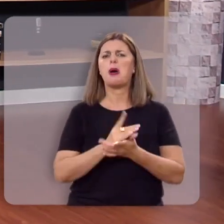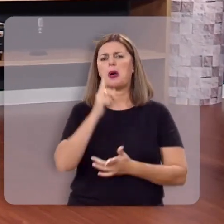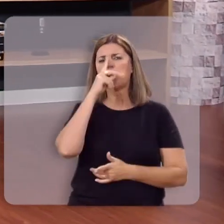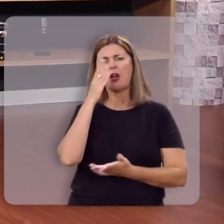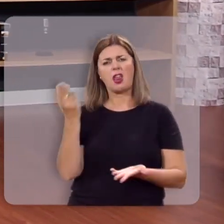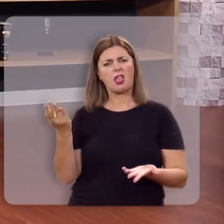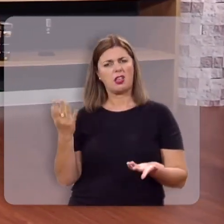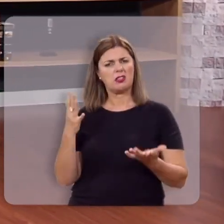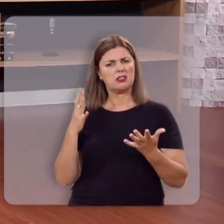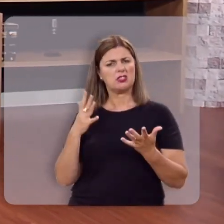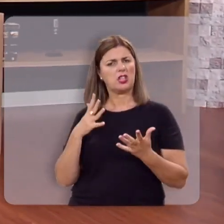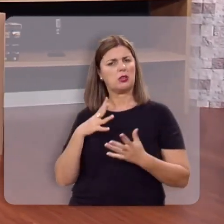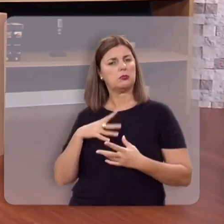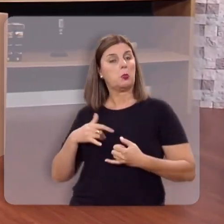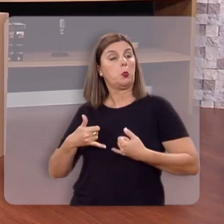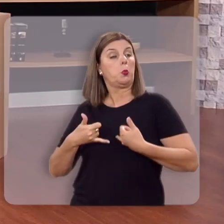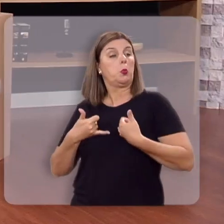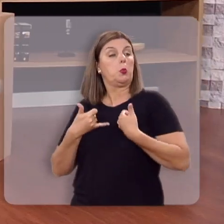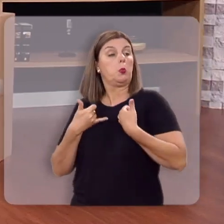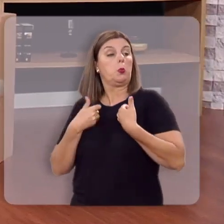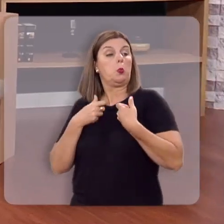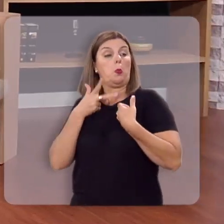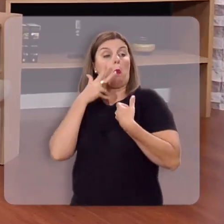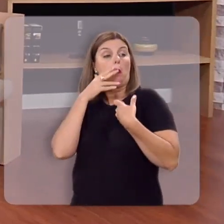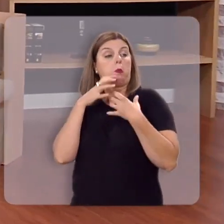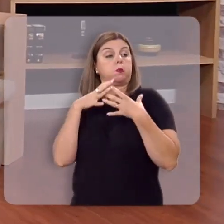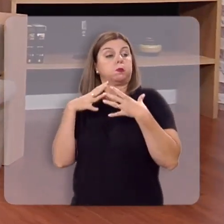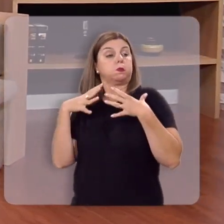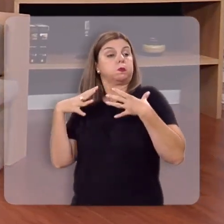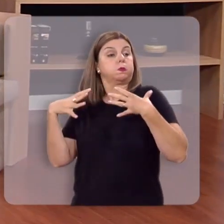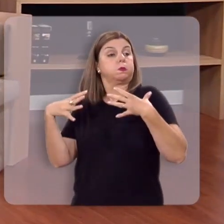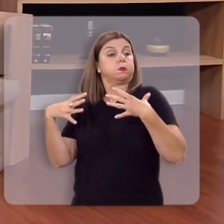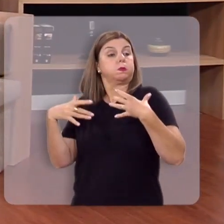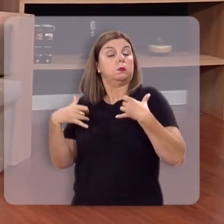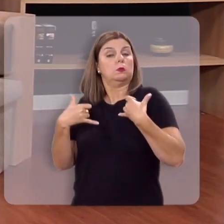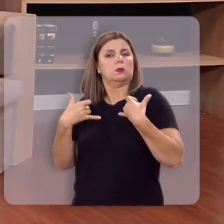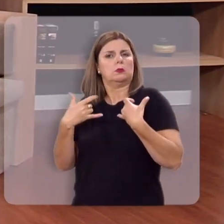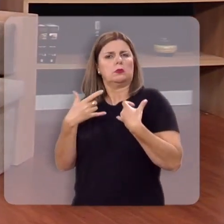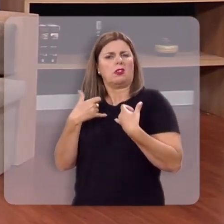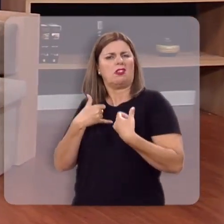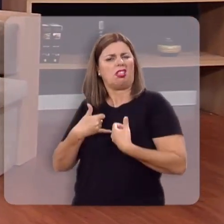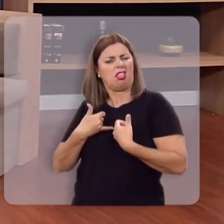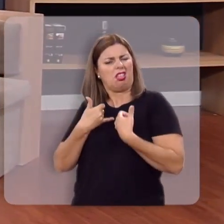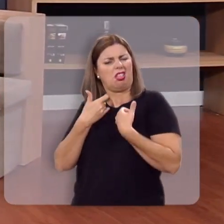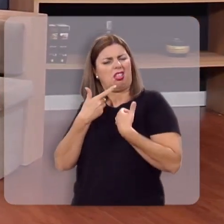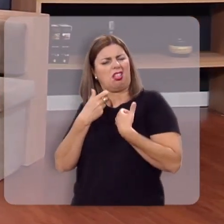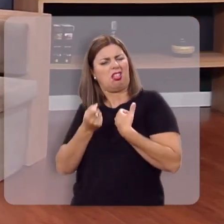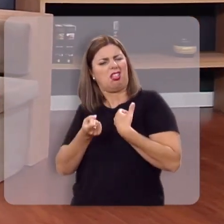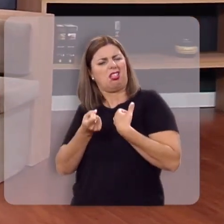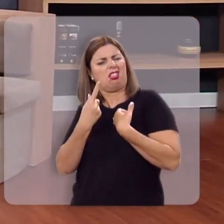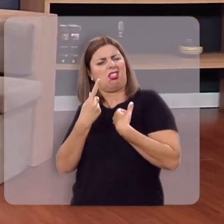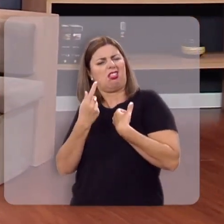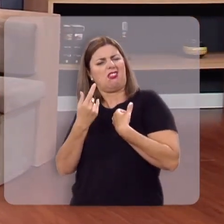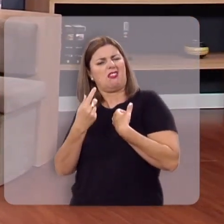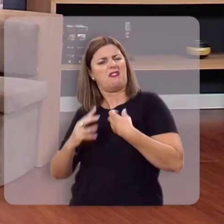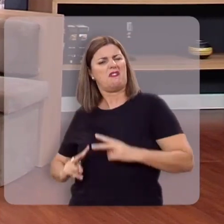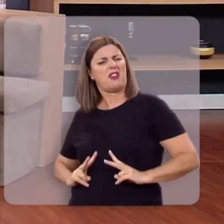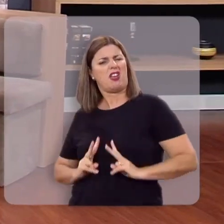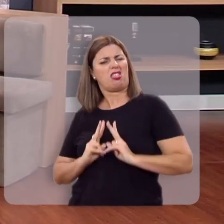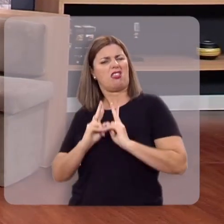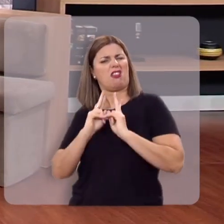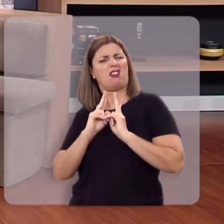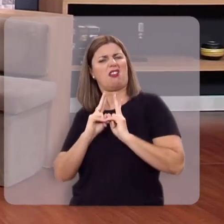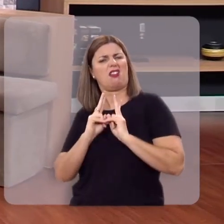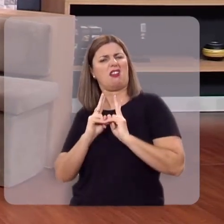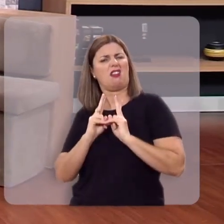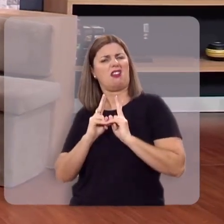Para de ser um pavão, um balão estufado de arrogância, de soberba, de